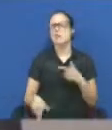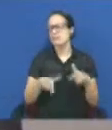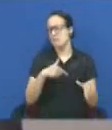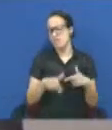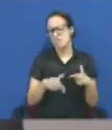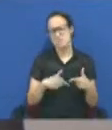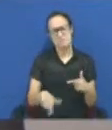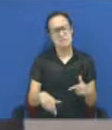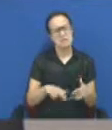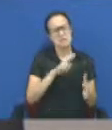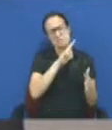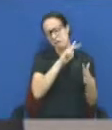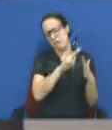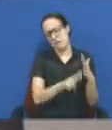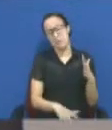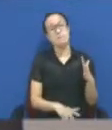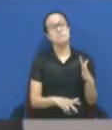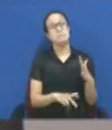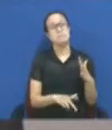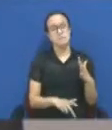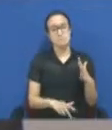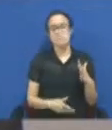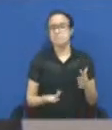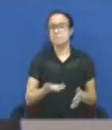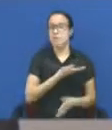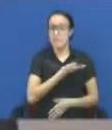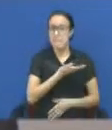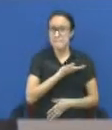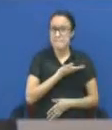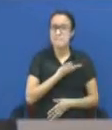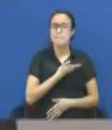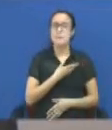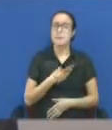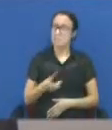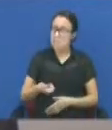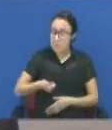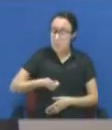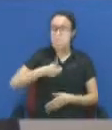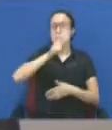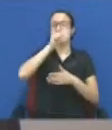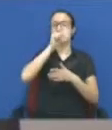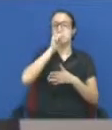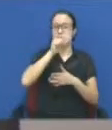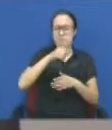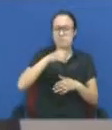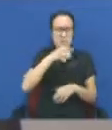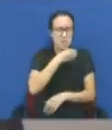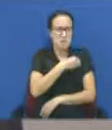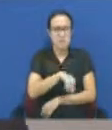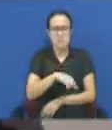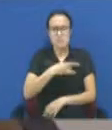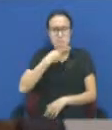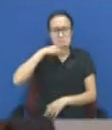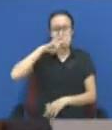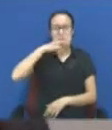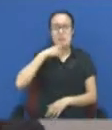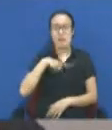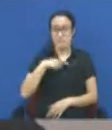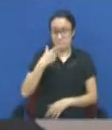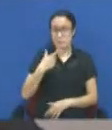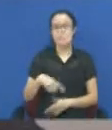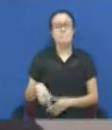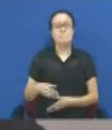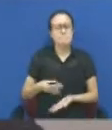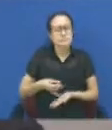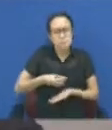amigos meus começaram a beber no engarrafamento de álcool, porque tomavam o resto do cinzano, do conhaque que vinha nos litros, que eram limpados